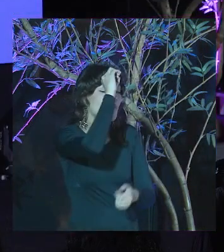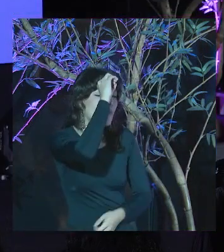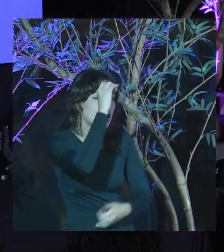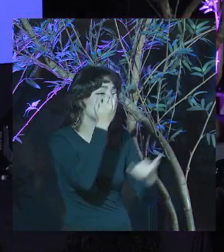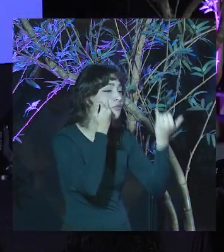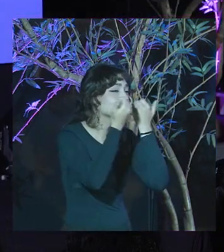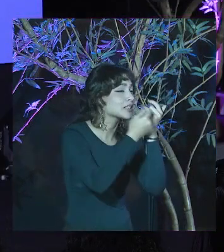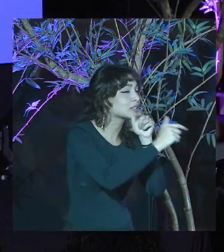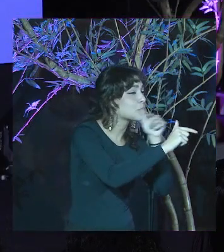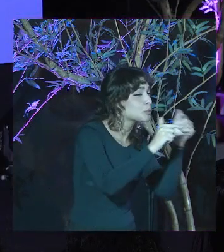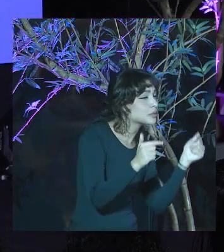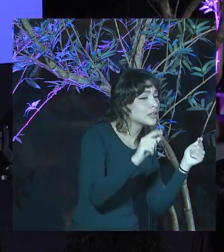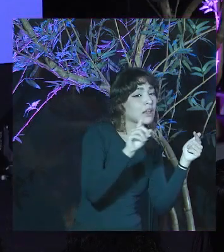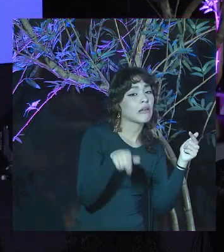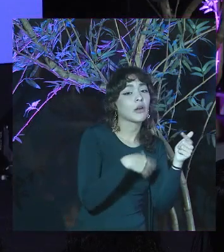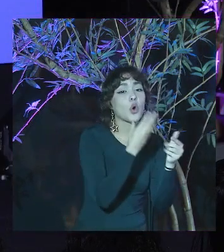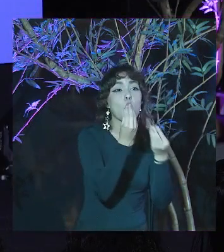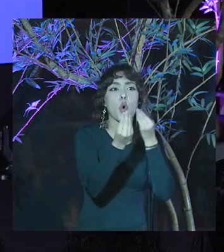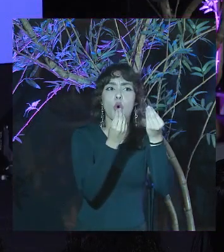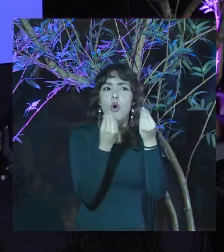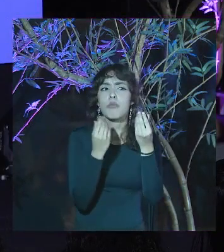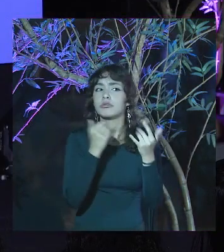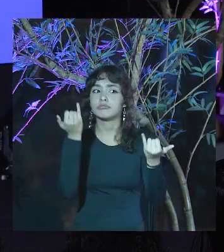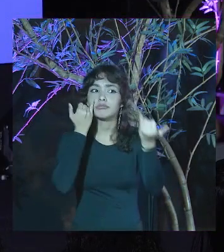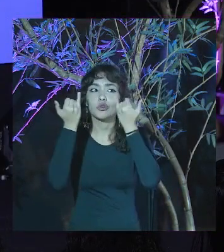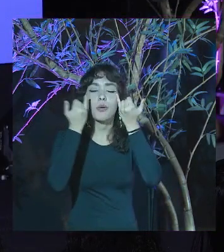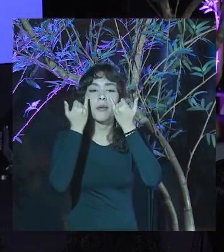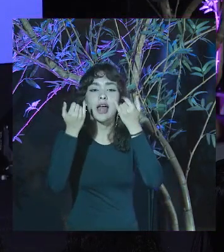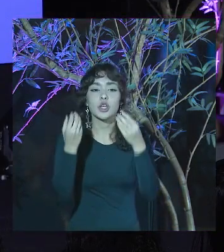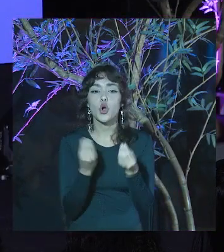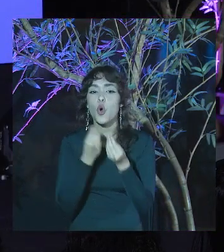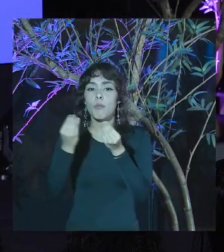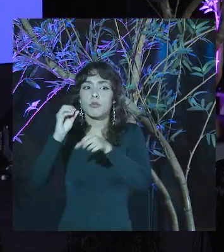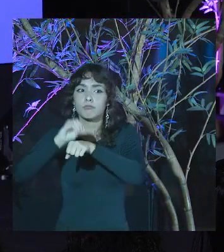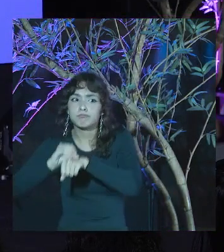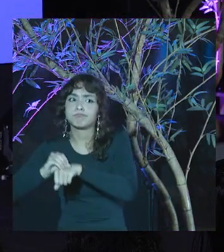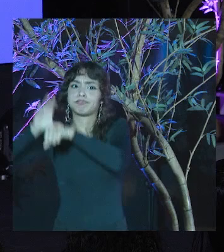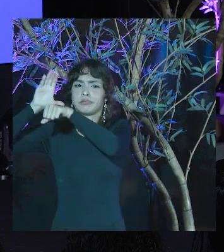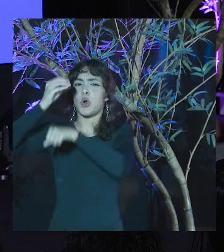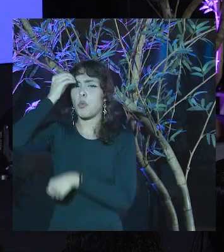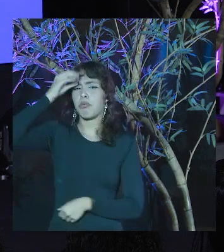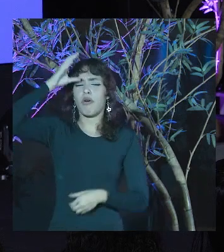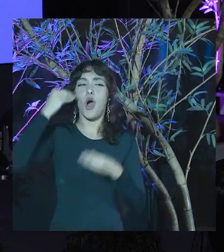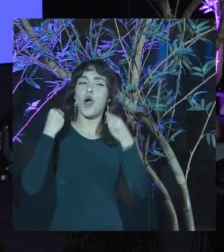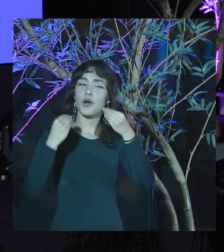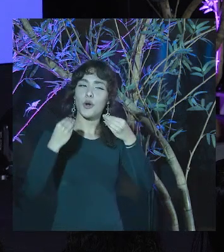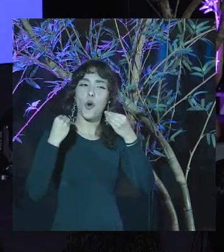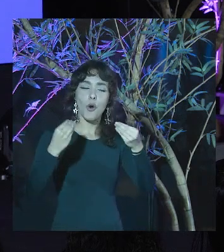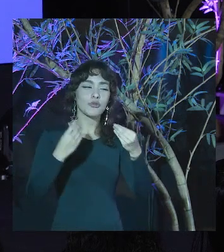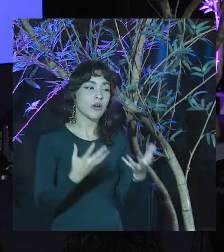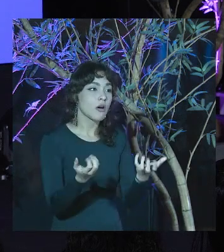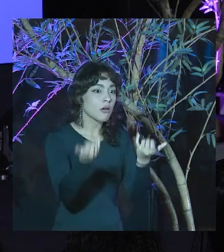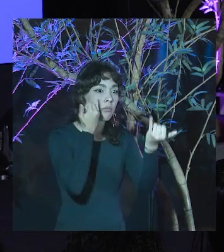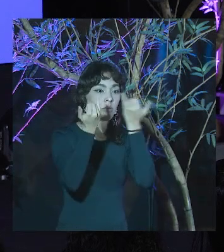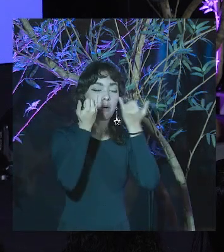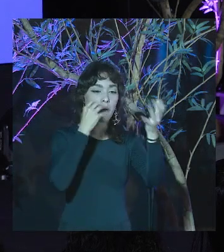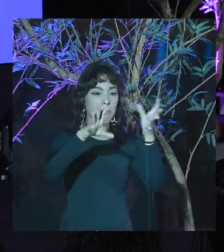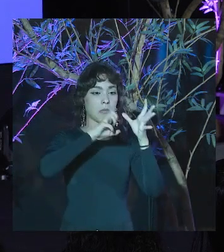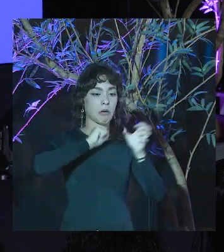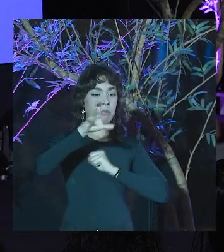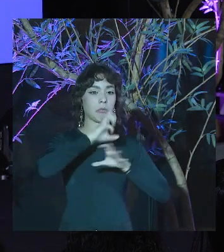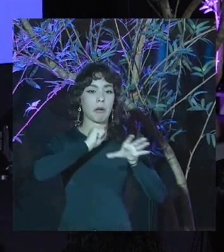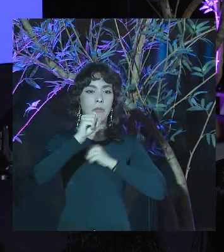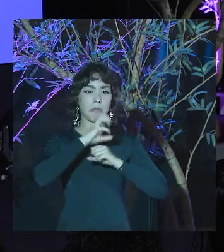torna informada, e quando ela se torna hiperinformada. Ou seja, eu tenho tanta informação, que inclusive